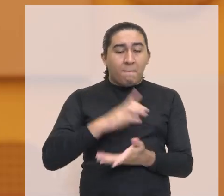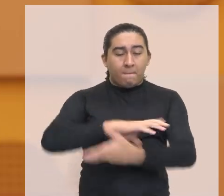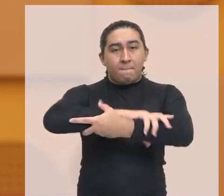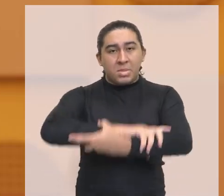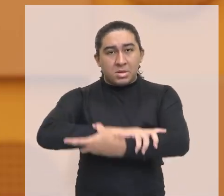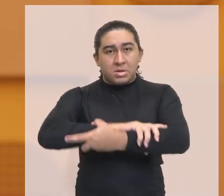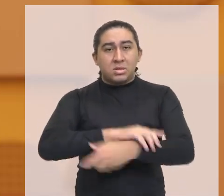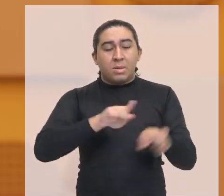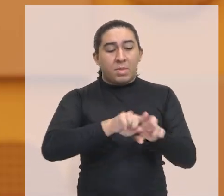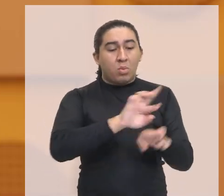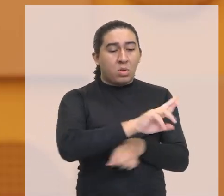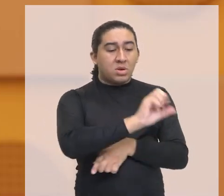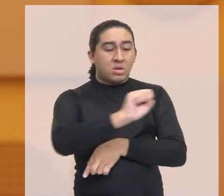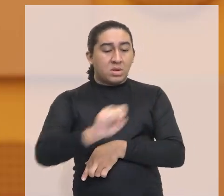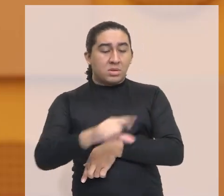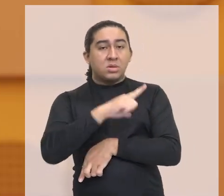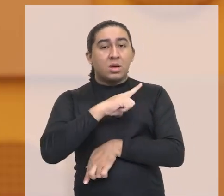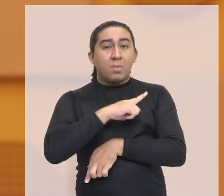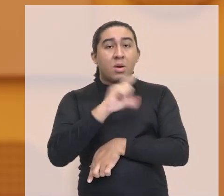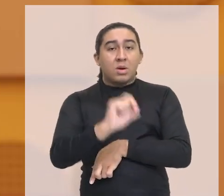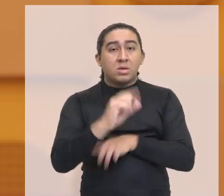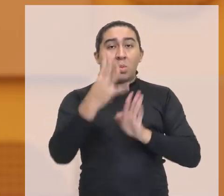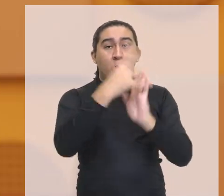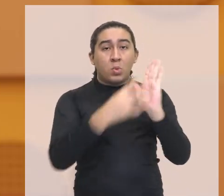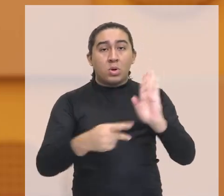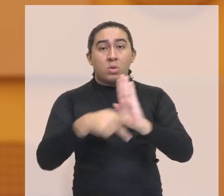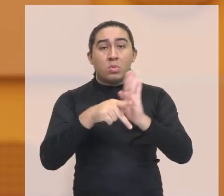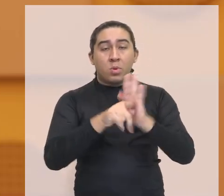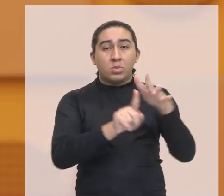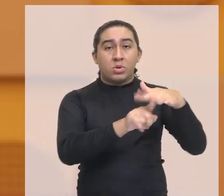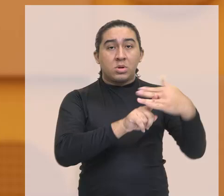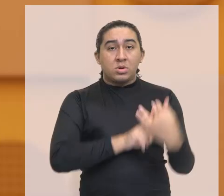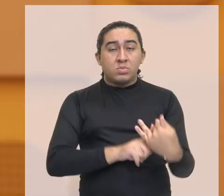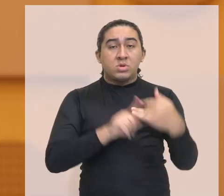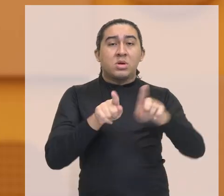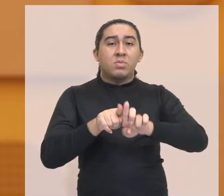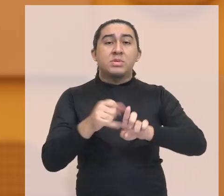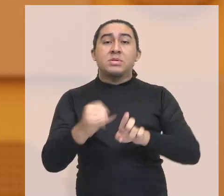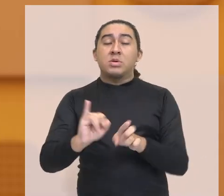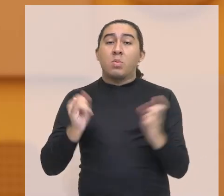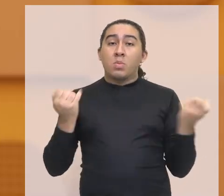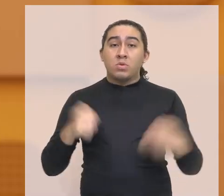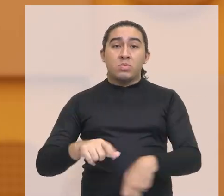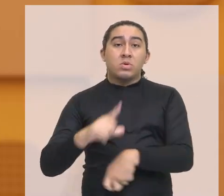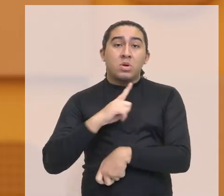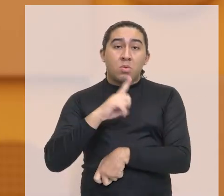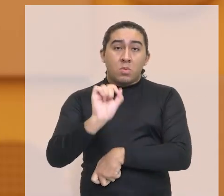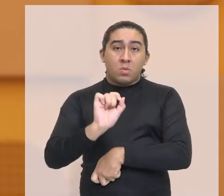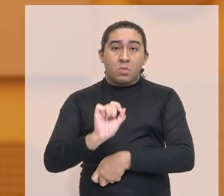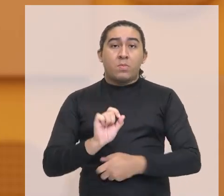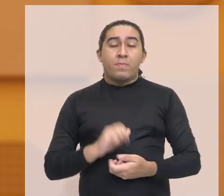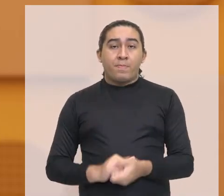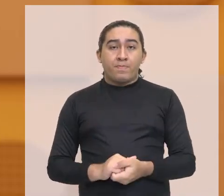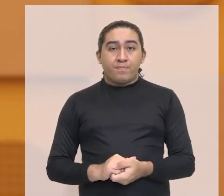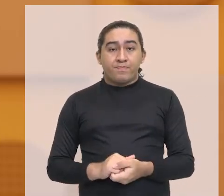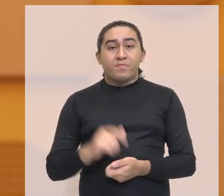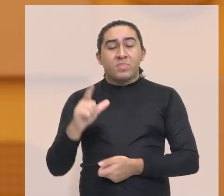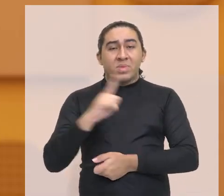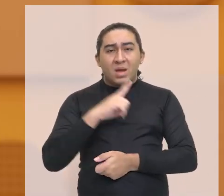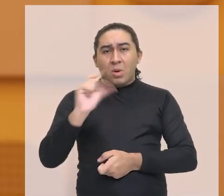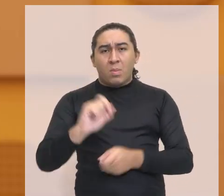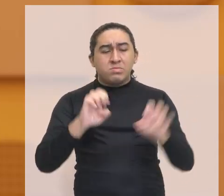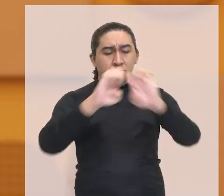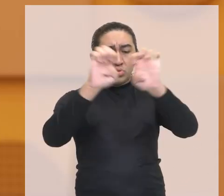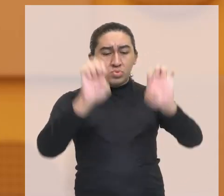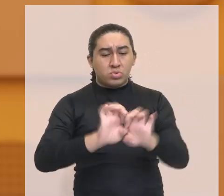Soviética, esse modelo soviético de socialismo? E se existe, galera, uma receita de